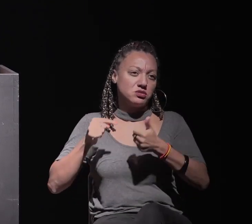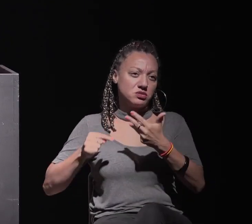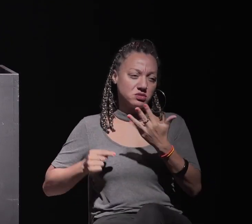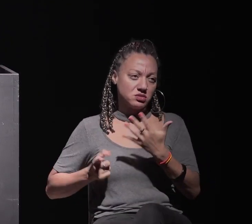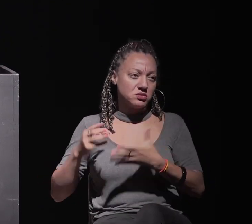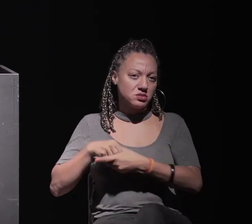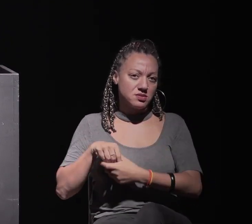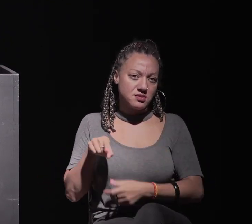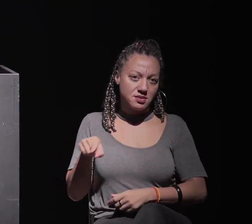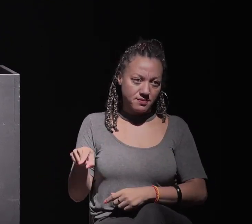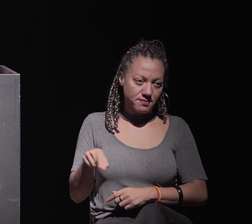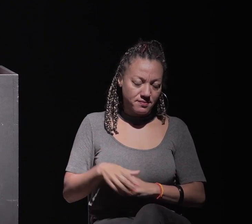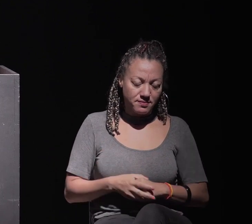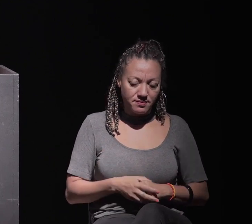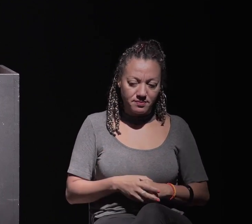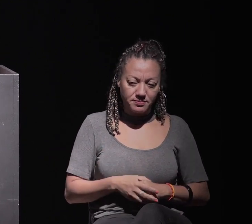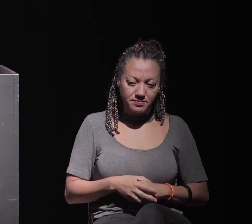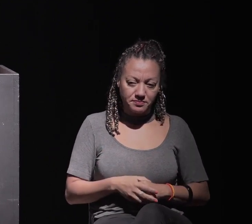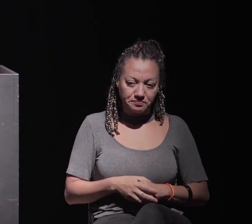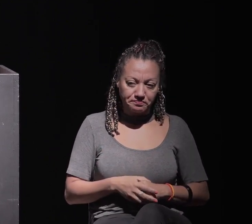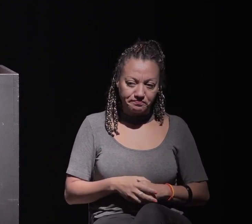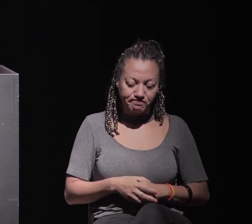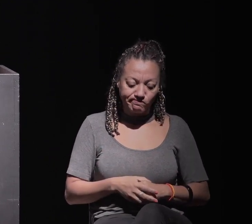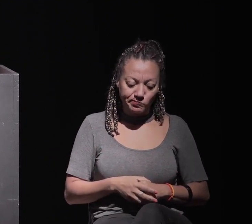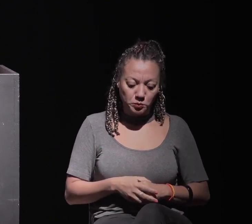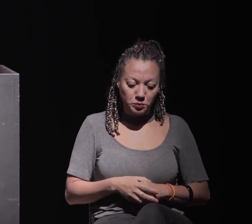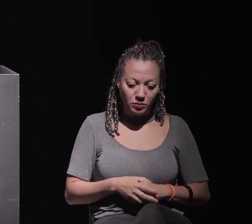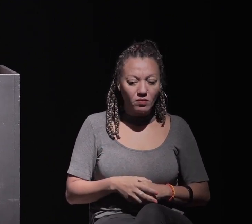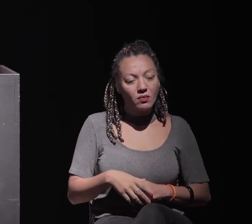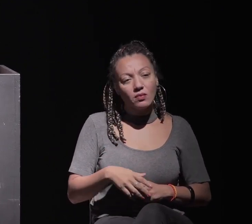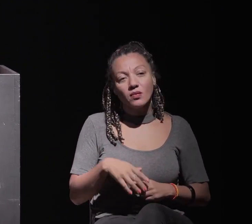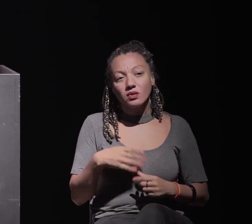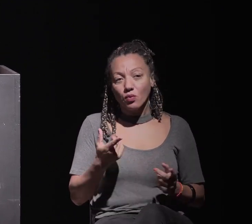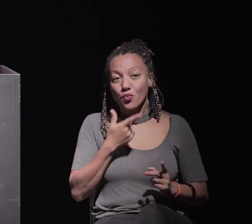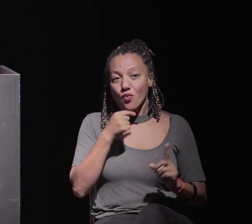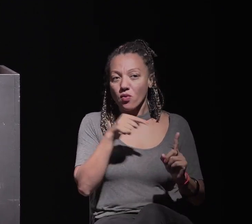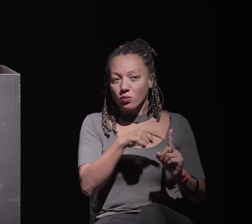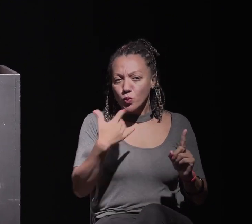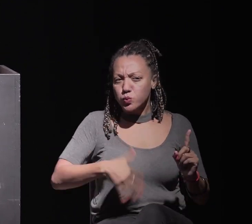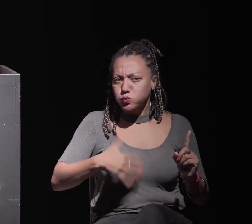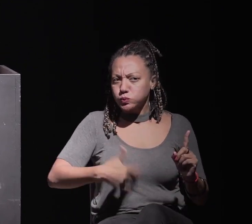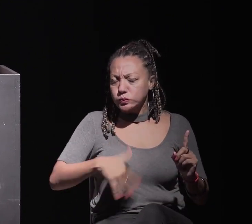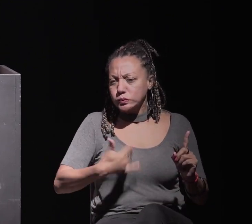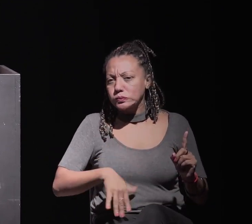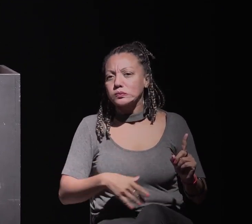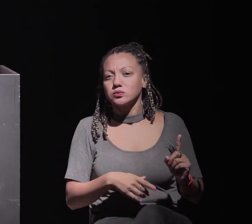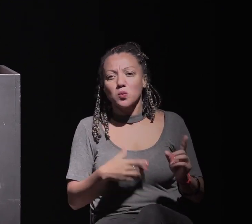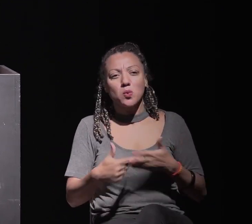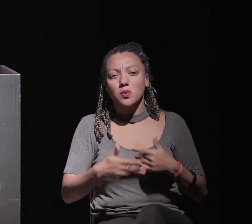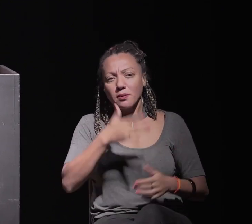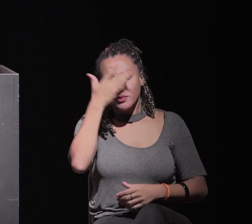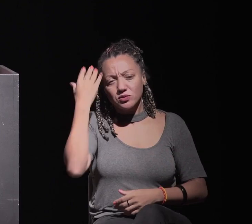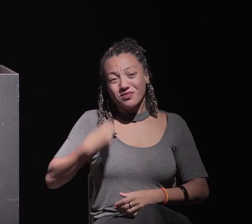Enfim, para que eu recupero isso aqui? Por duas questões. Acho que eu vou começar pela segunda, que para mim é a mais